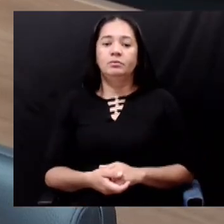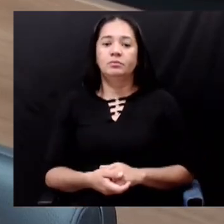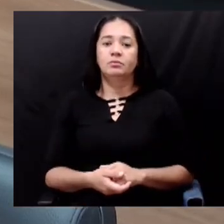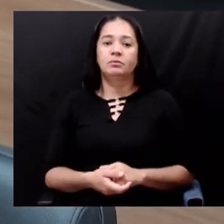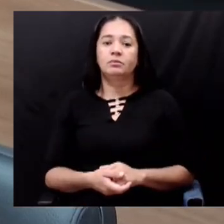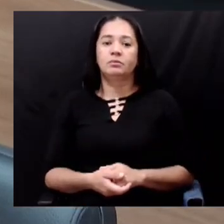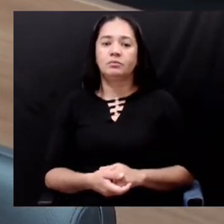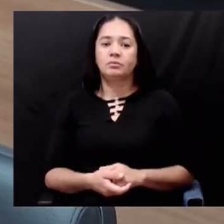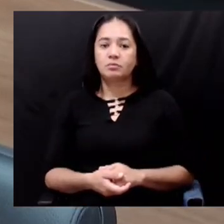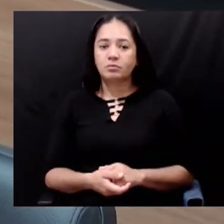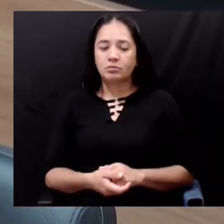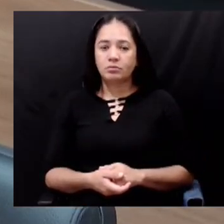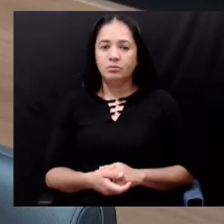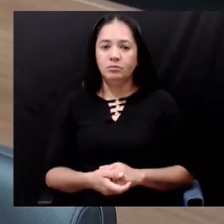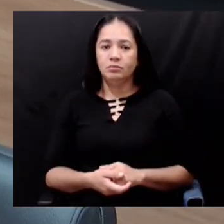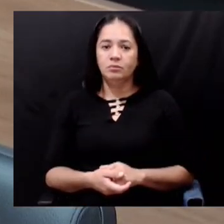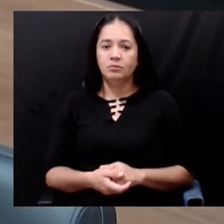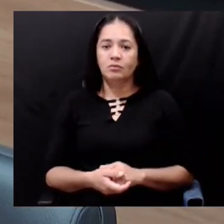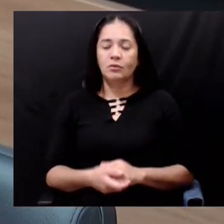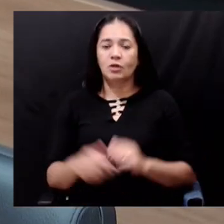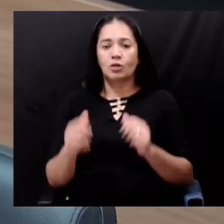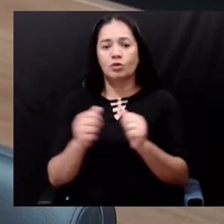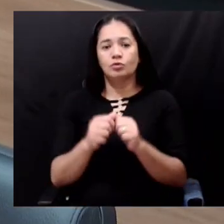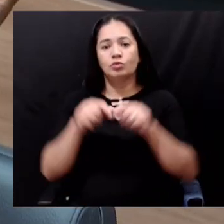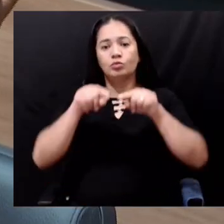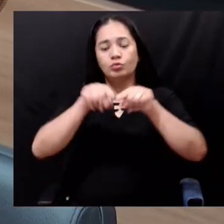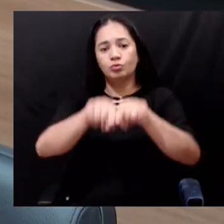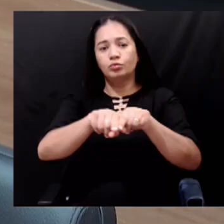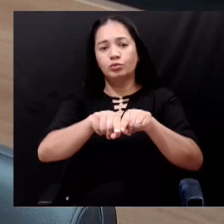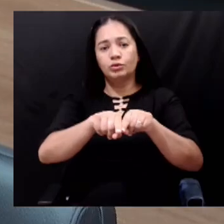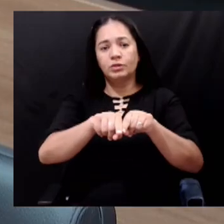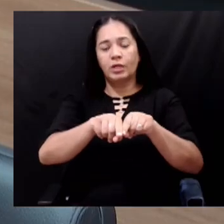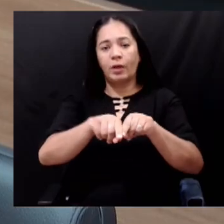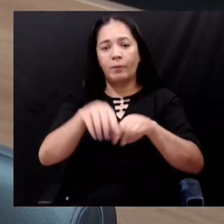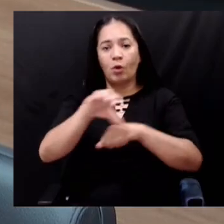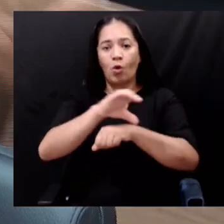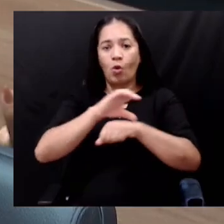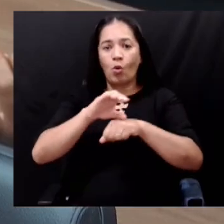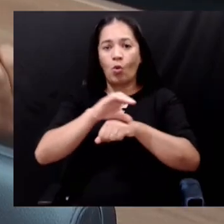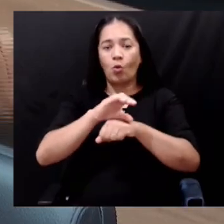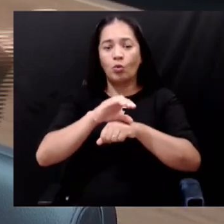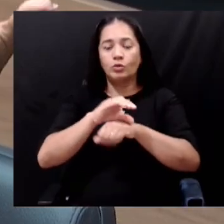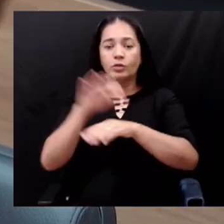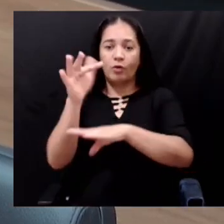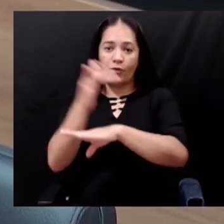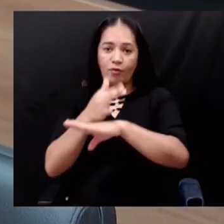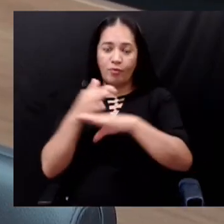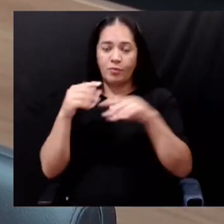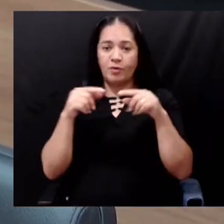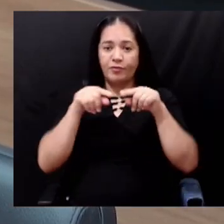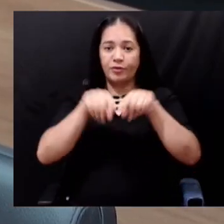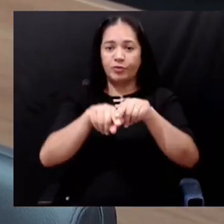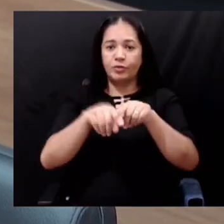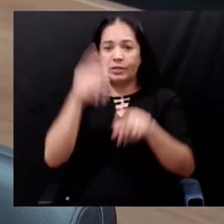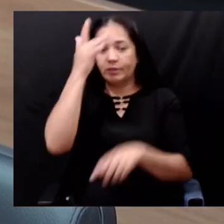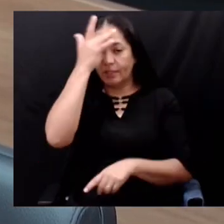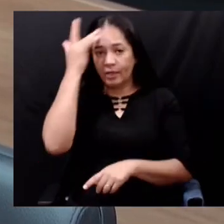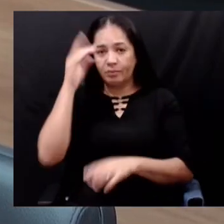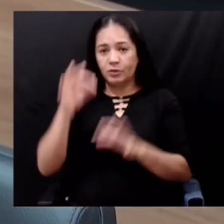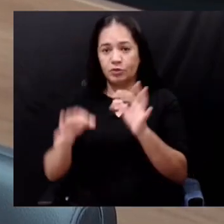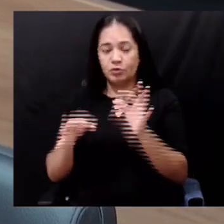Com o termo de parceria, o cursinho informal ele está vinculado à pessoa jurídica da instituição